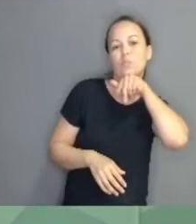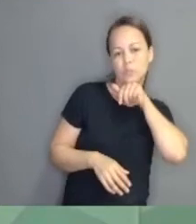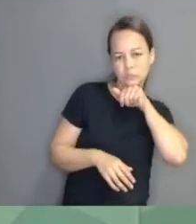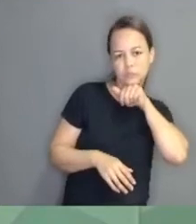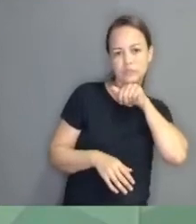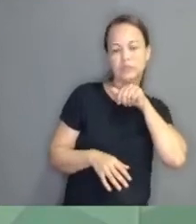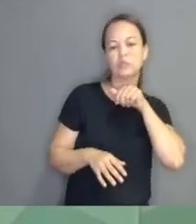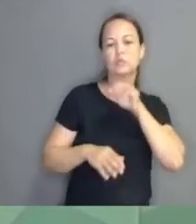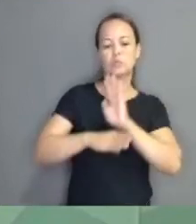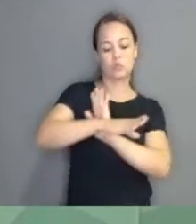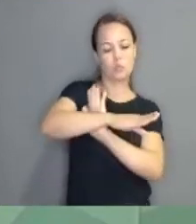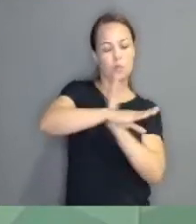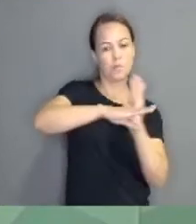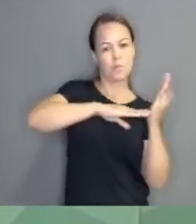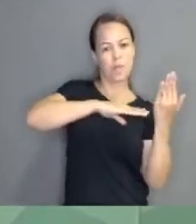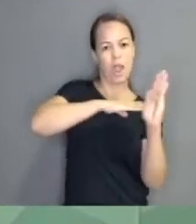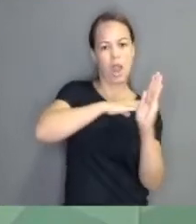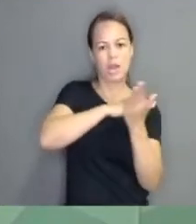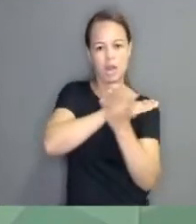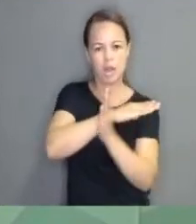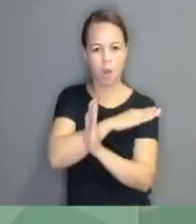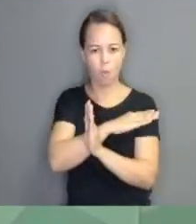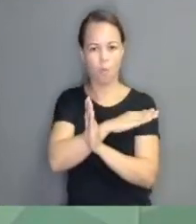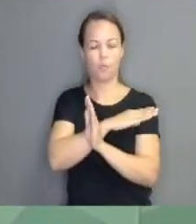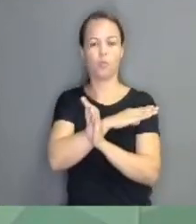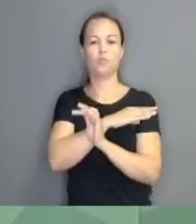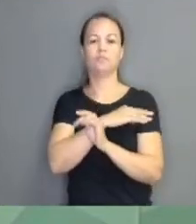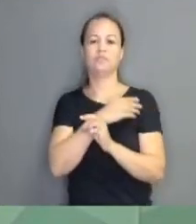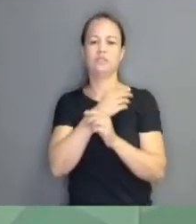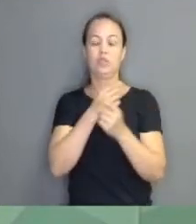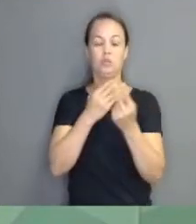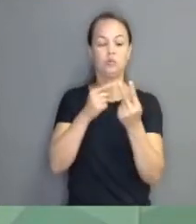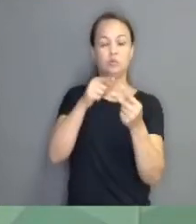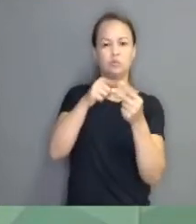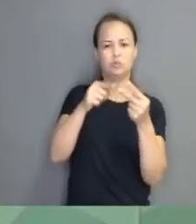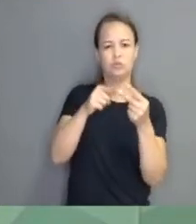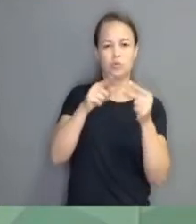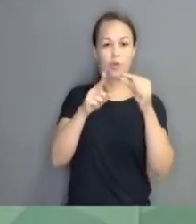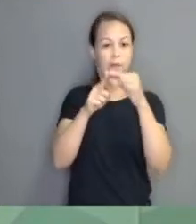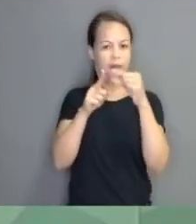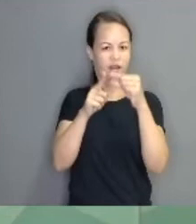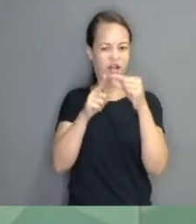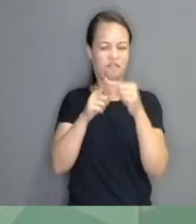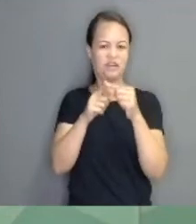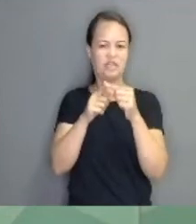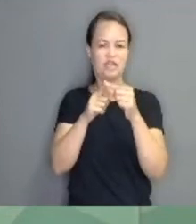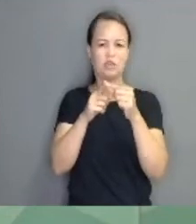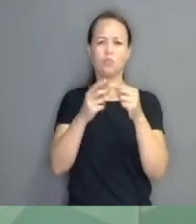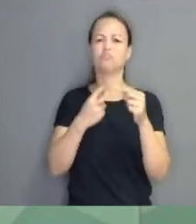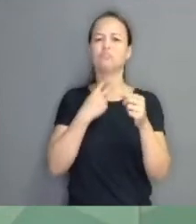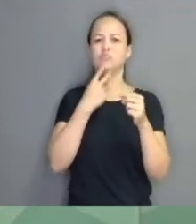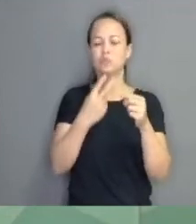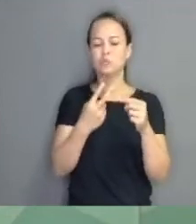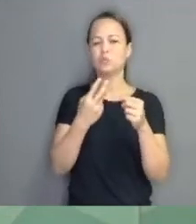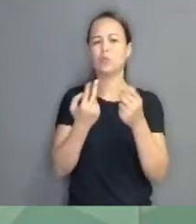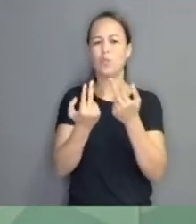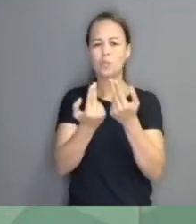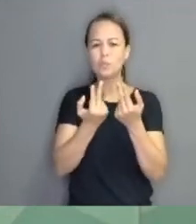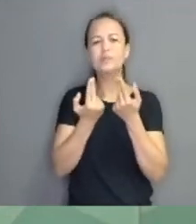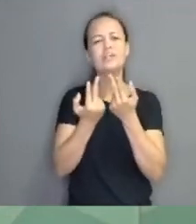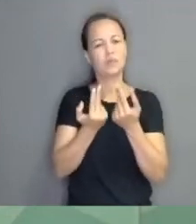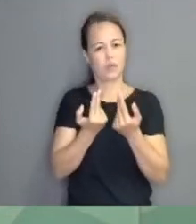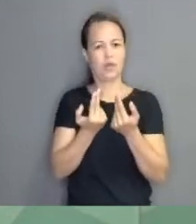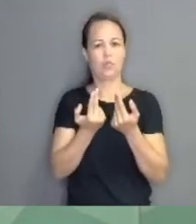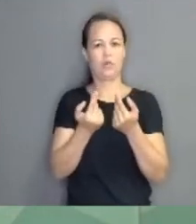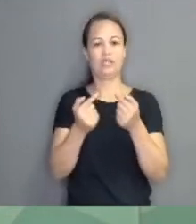tubarão quando a gente coloca essas duas palavrinhas juntas elas possuem o mesmo sozinho né